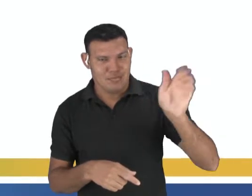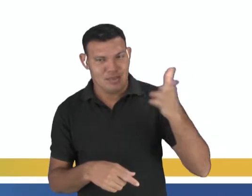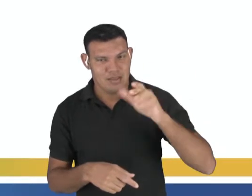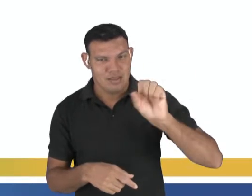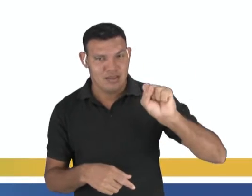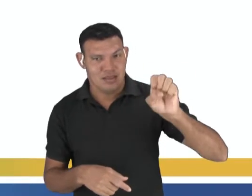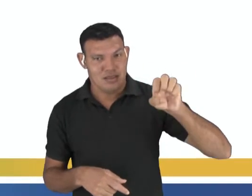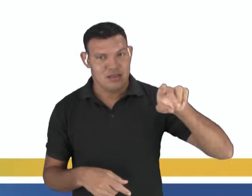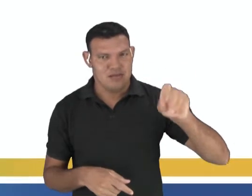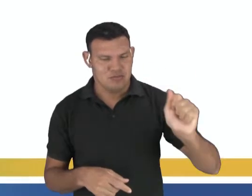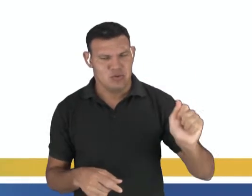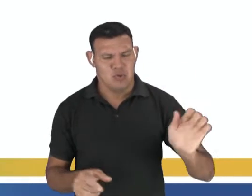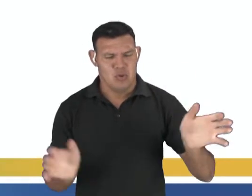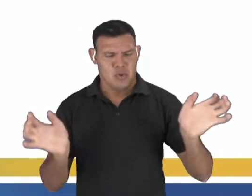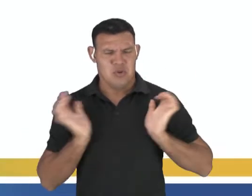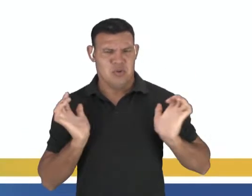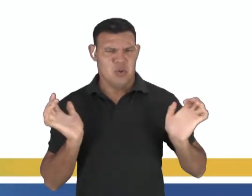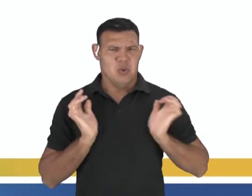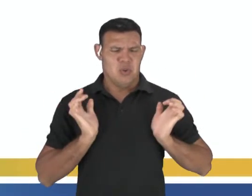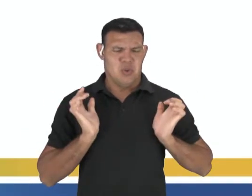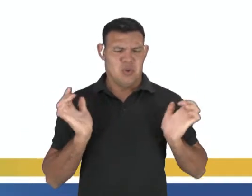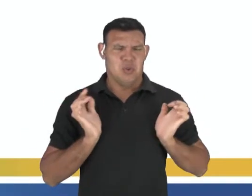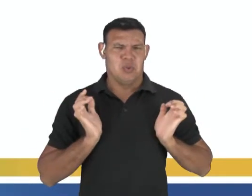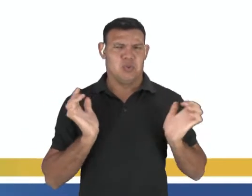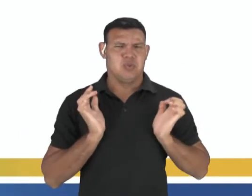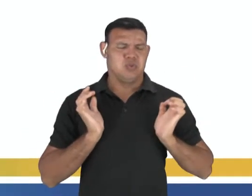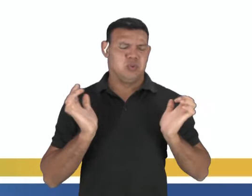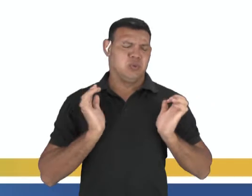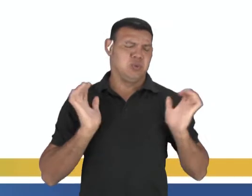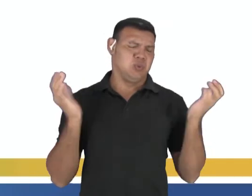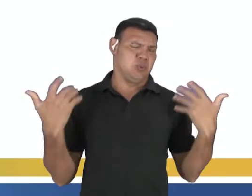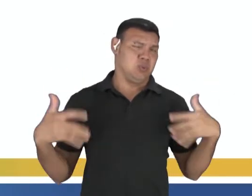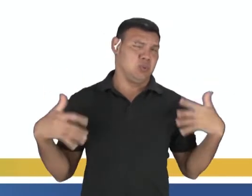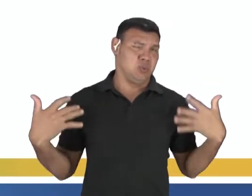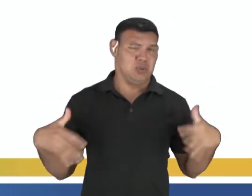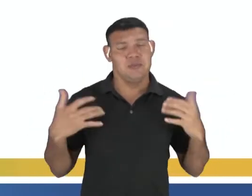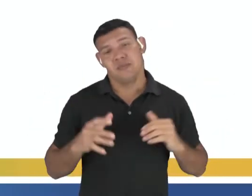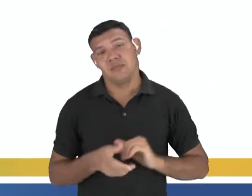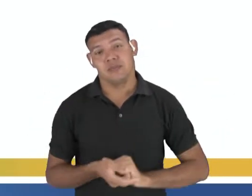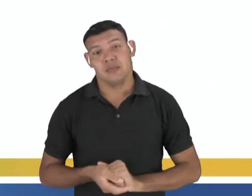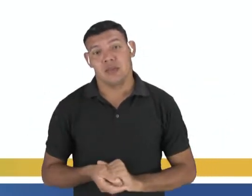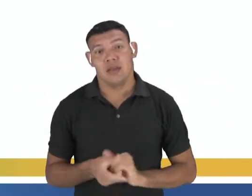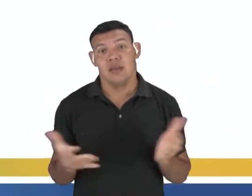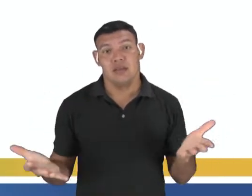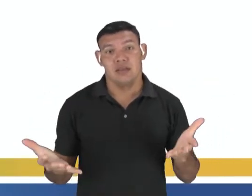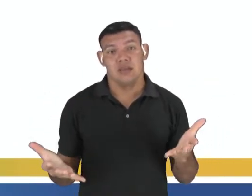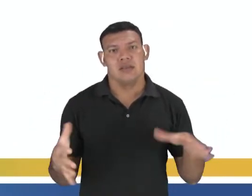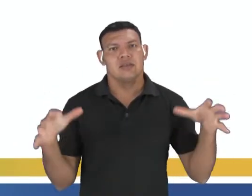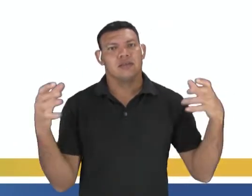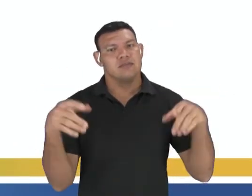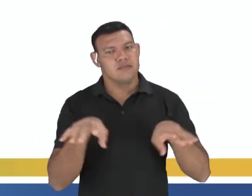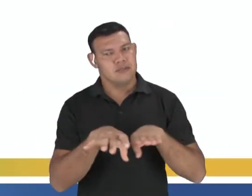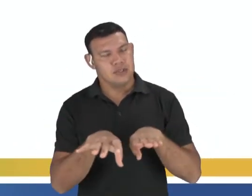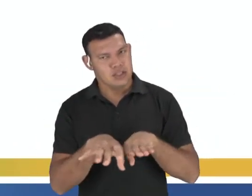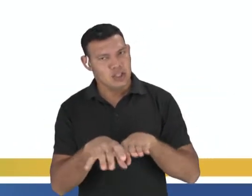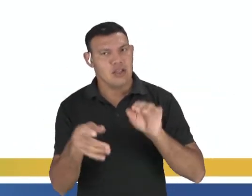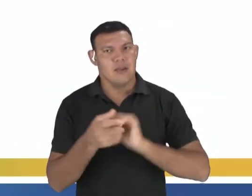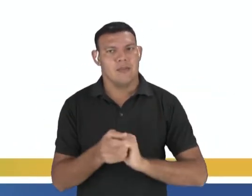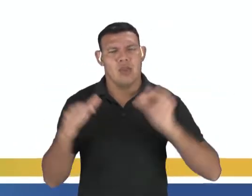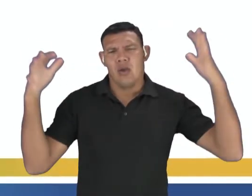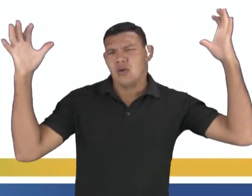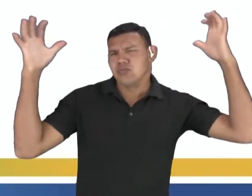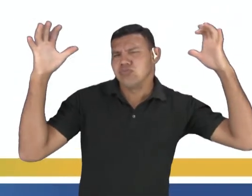ficarmos milionários. O jornal, ao noticiar a previsão do tempo, pode informar qual a probabilidade de chuva no dia